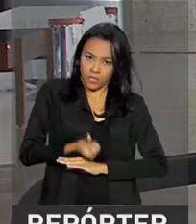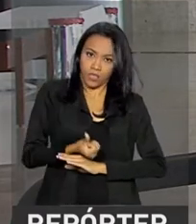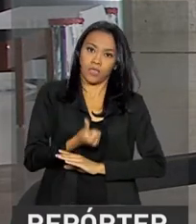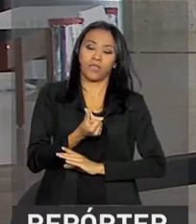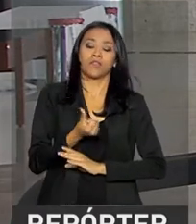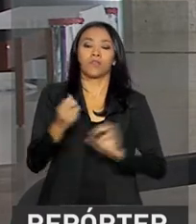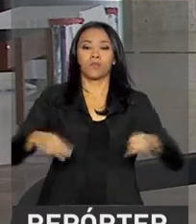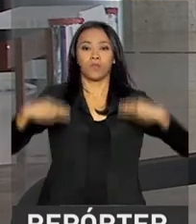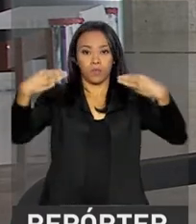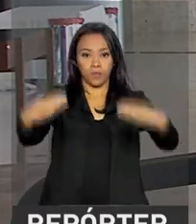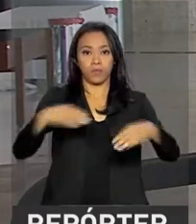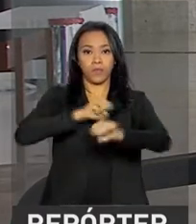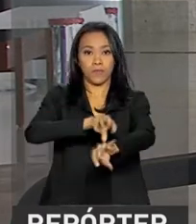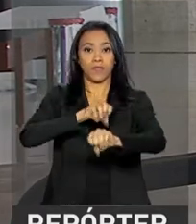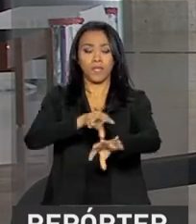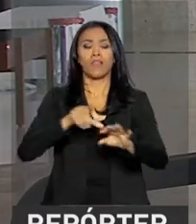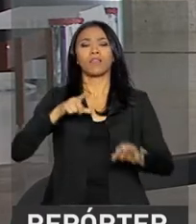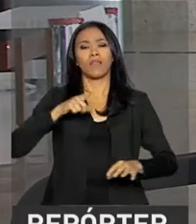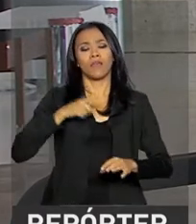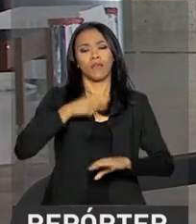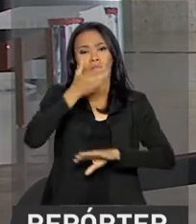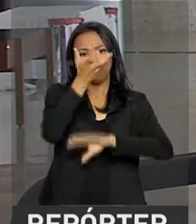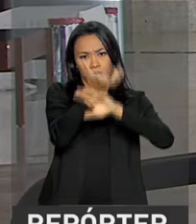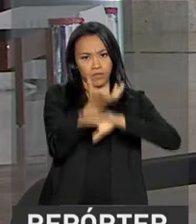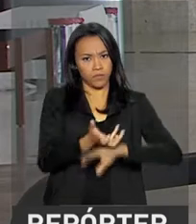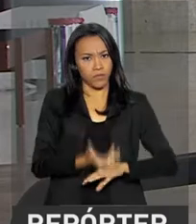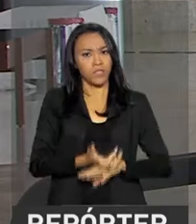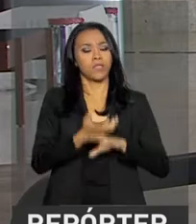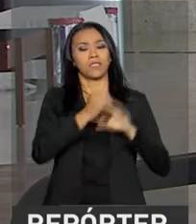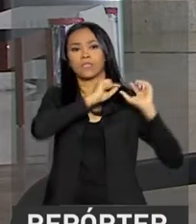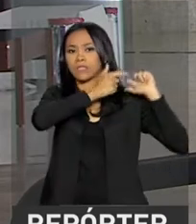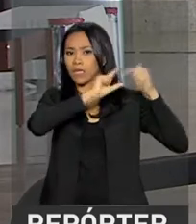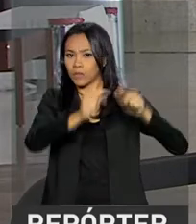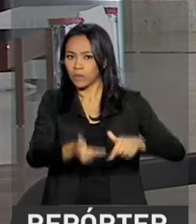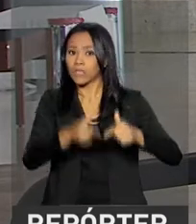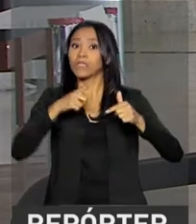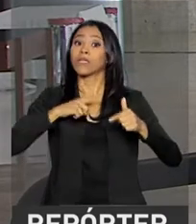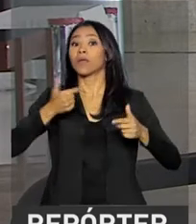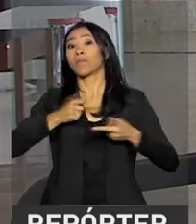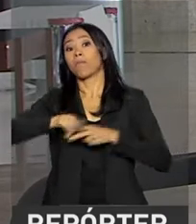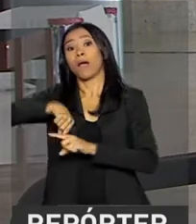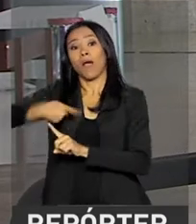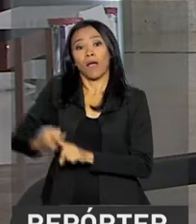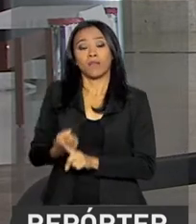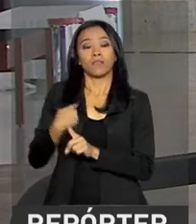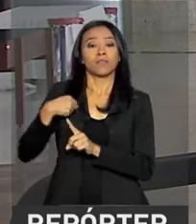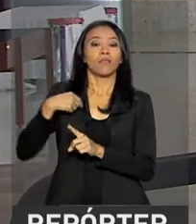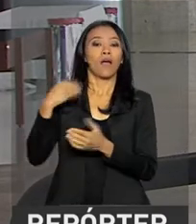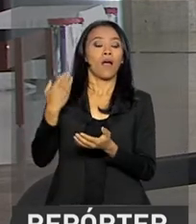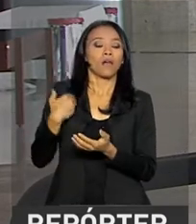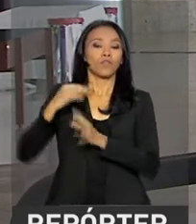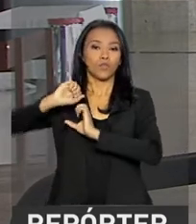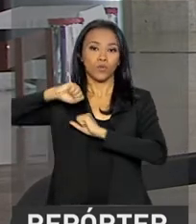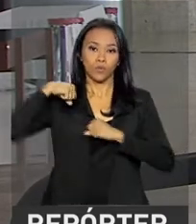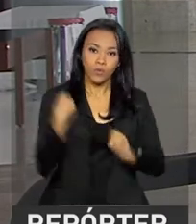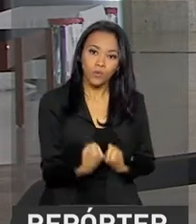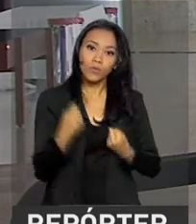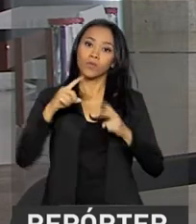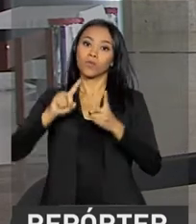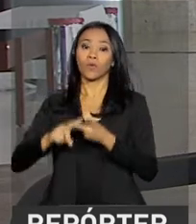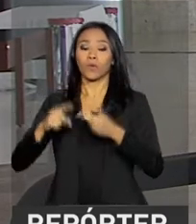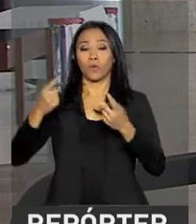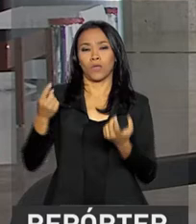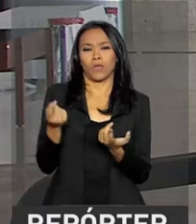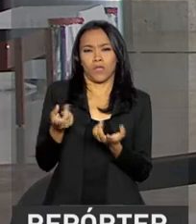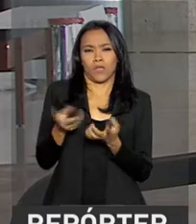das disciplinas tradicionais as escolas selecionadas passam a ofertar aulas como de judô robótica teatro e